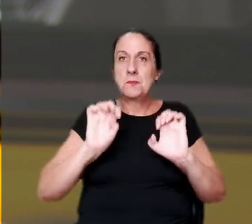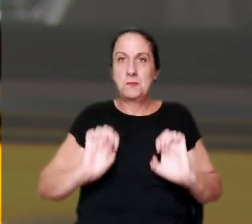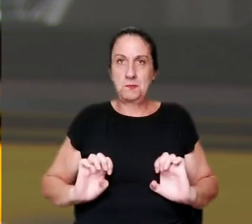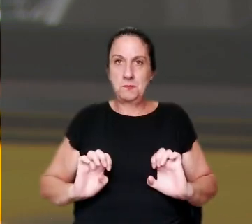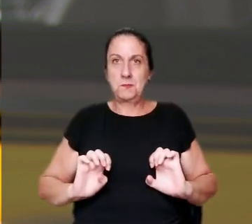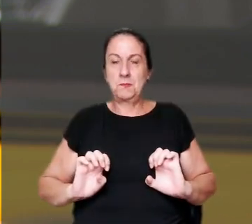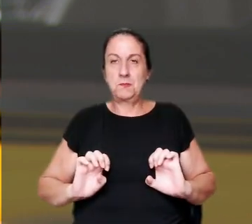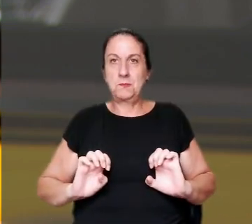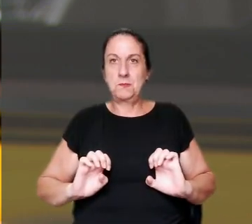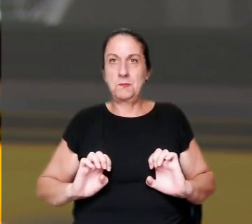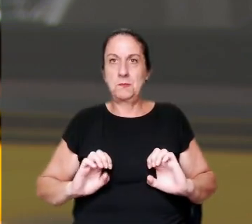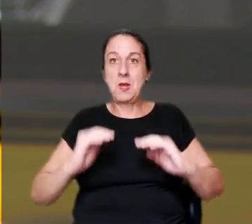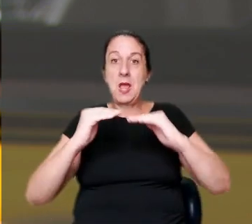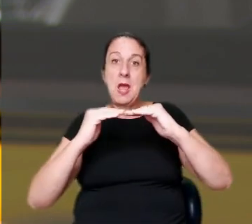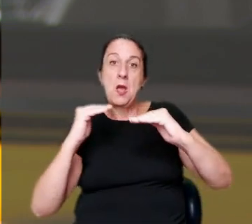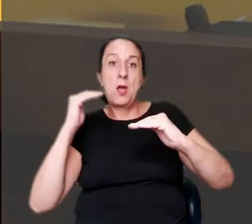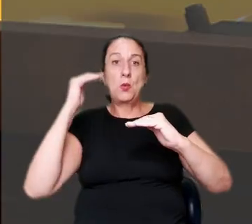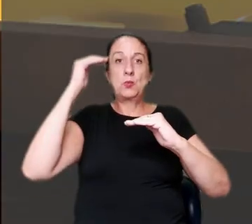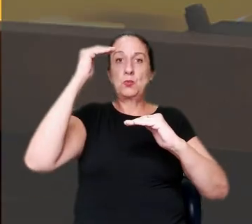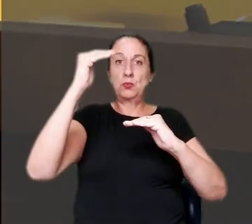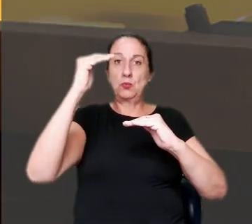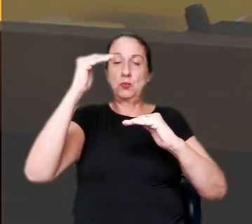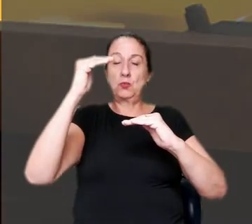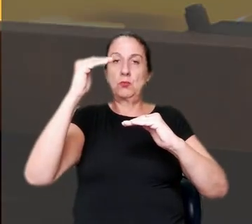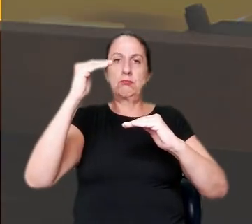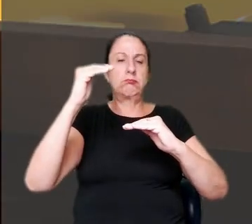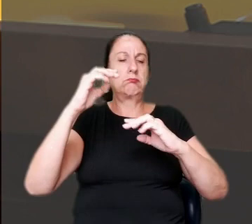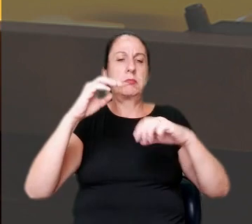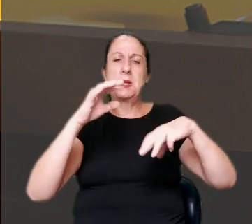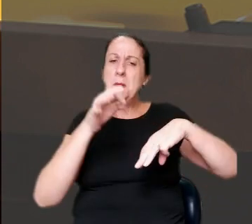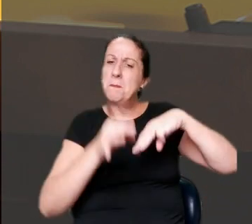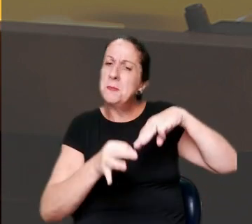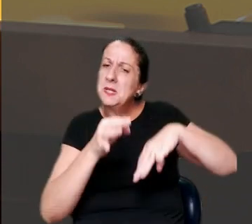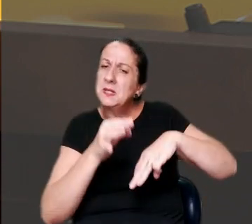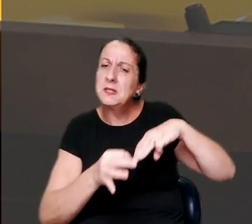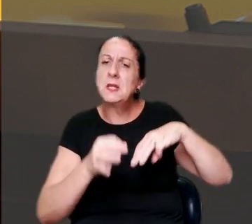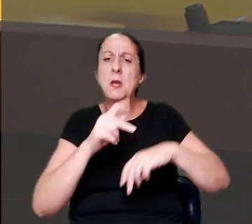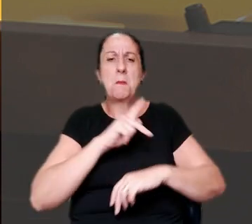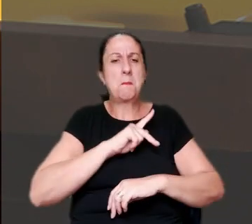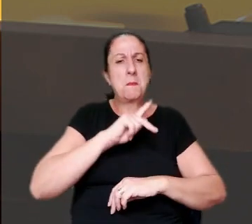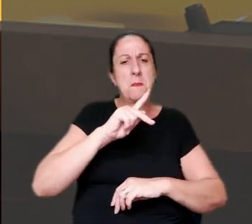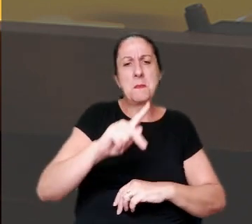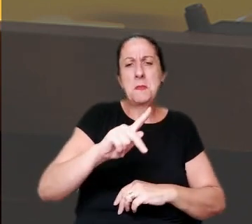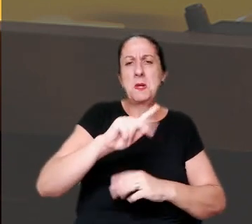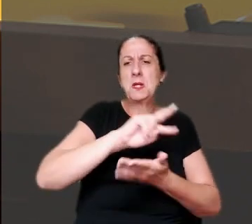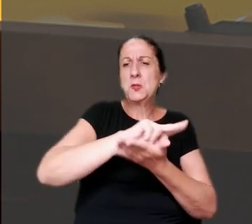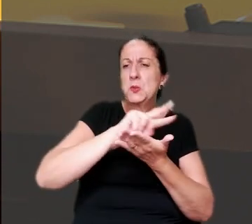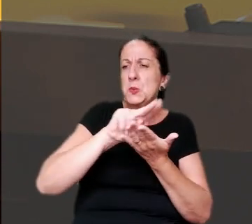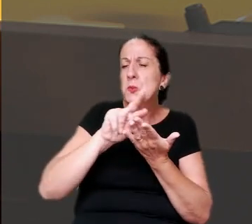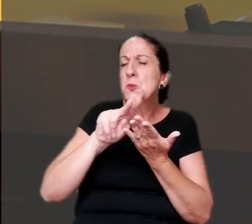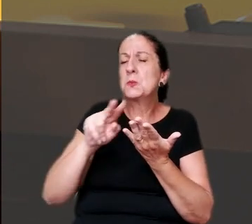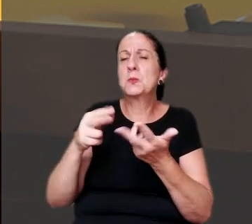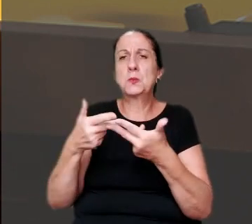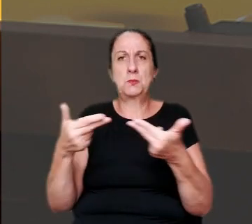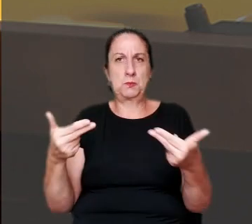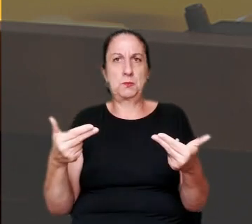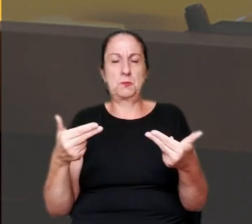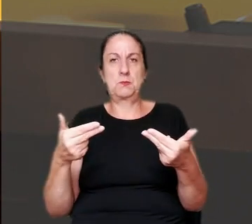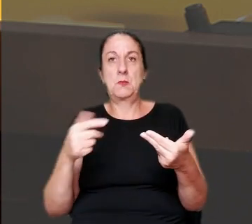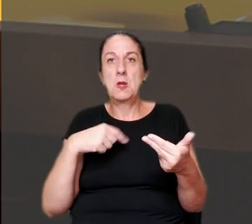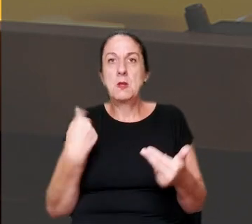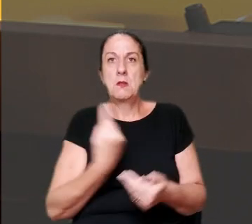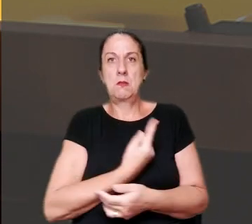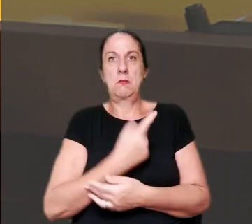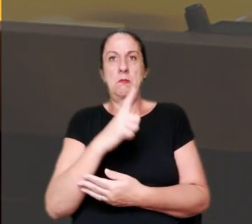examinar problemas éticos das altas autoridades da República, ministros, presidentes